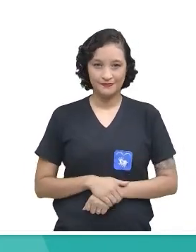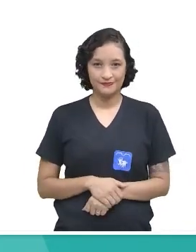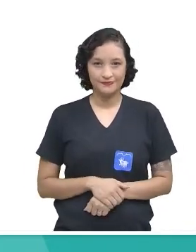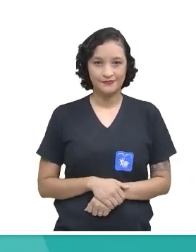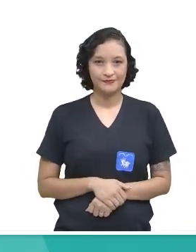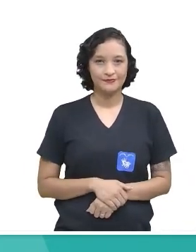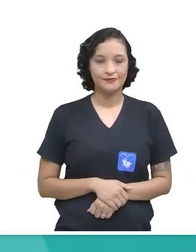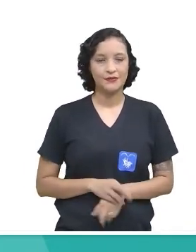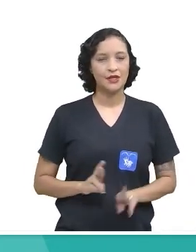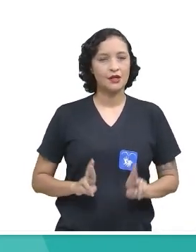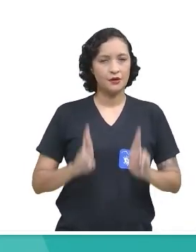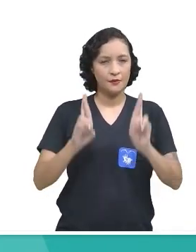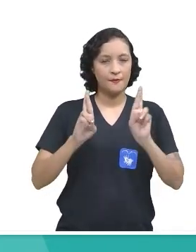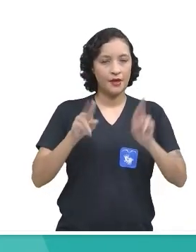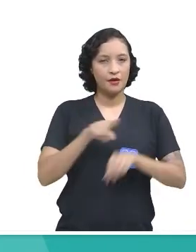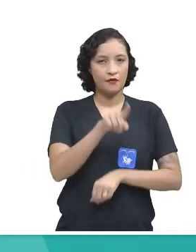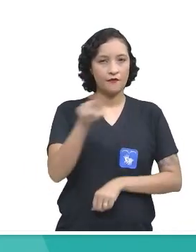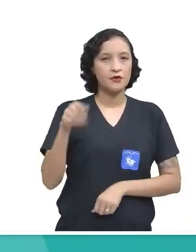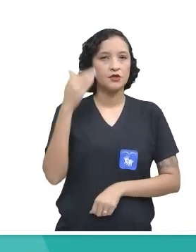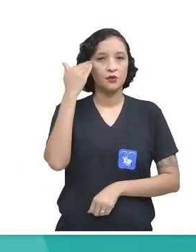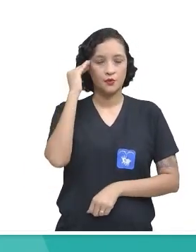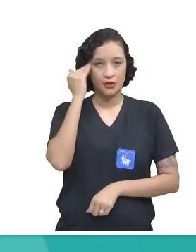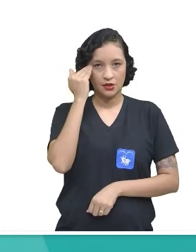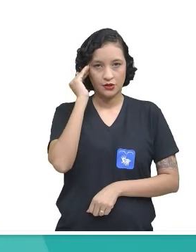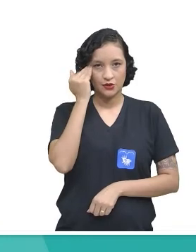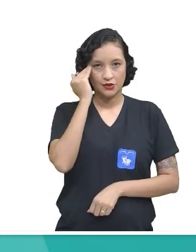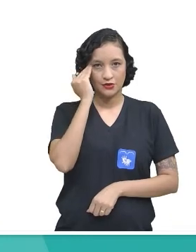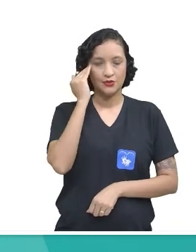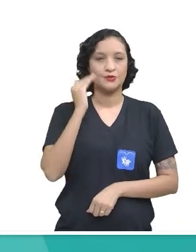espero que vocês tenham compreendido